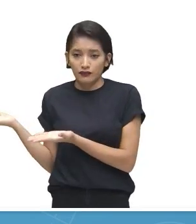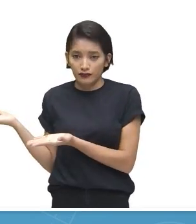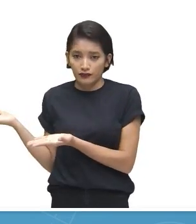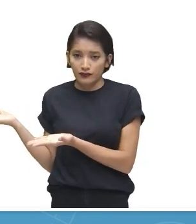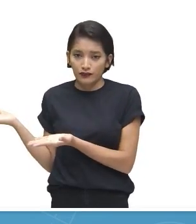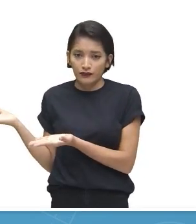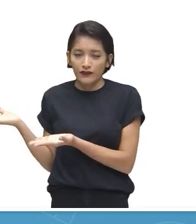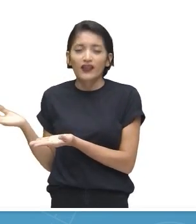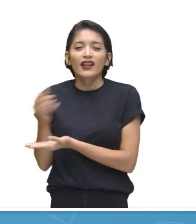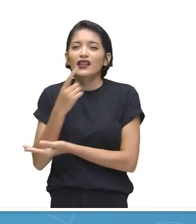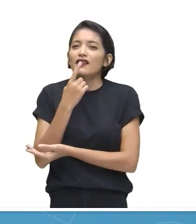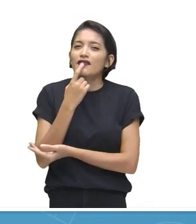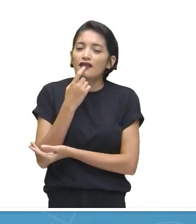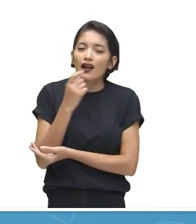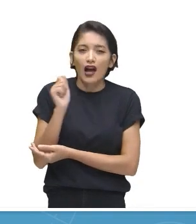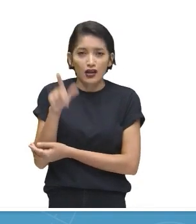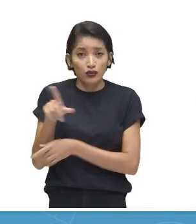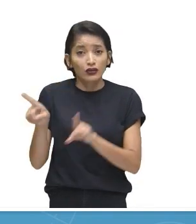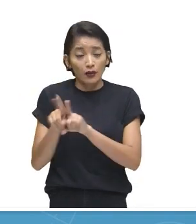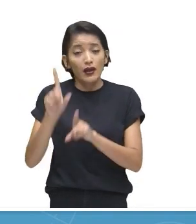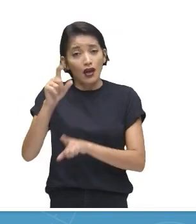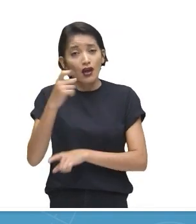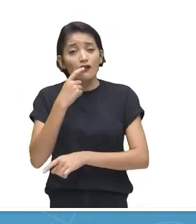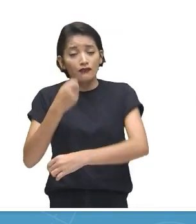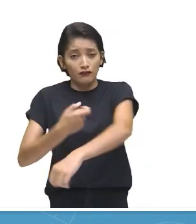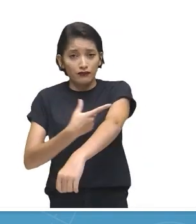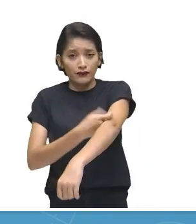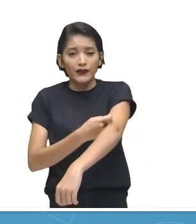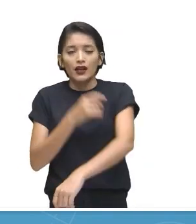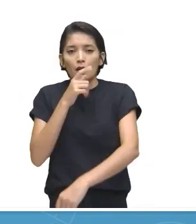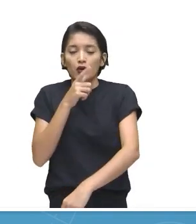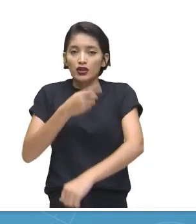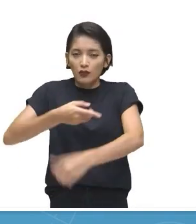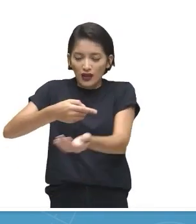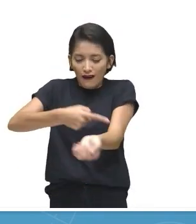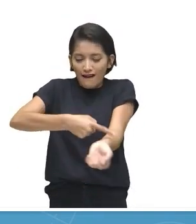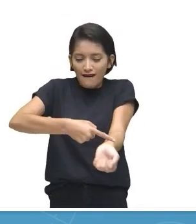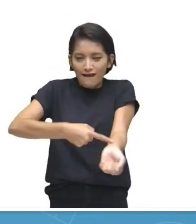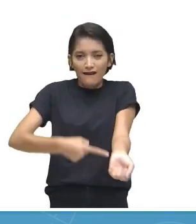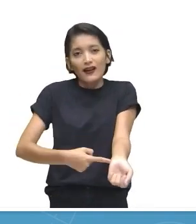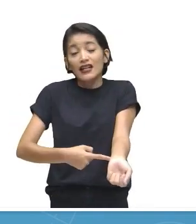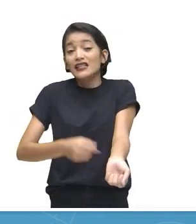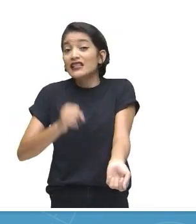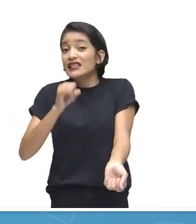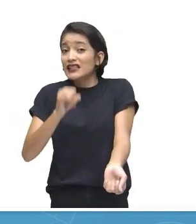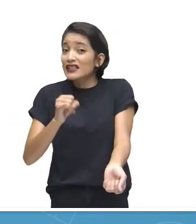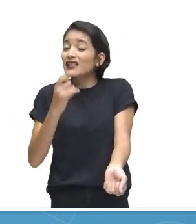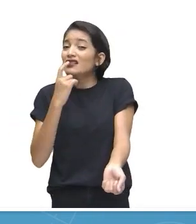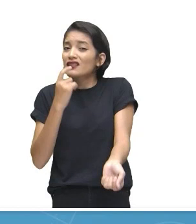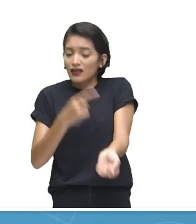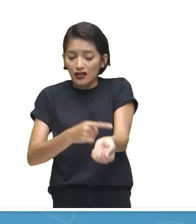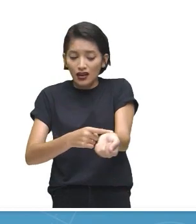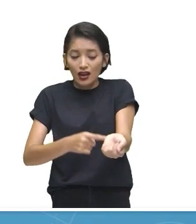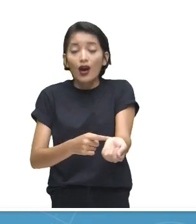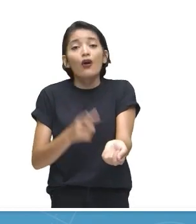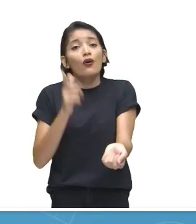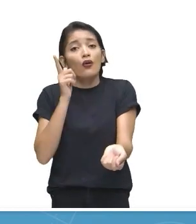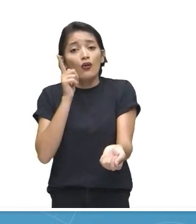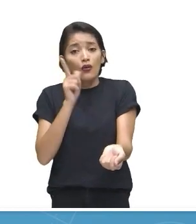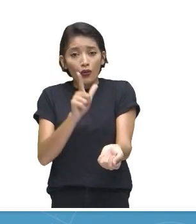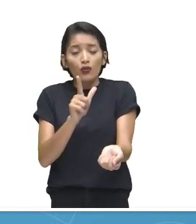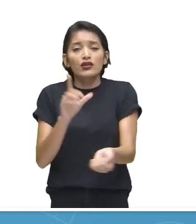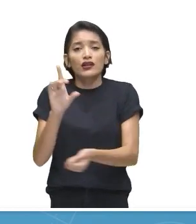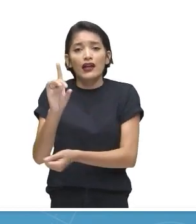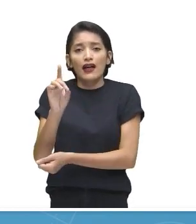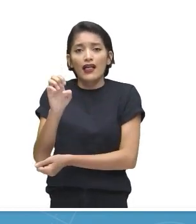é vascularizada. Então quando você sofre ali um corte, por exemplo, se ele chegou a sangrar, foi porque esse corte atingiu a